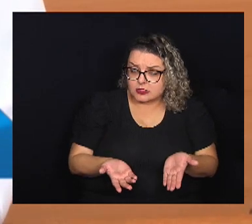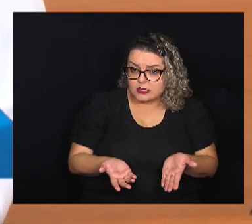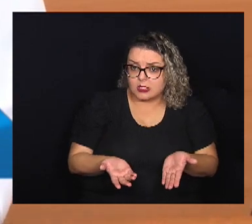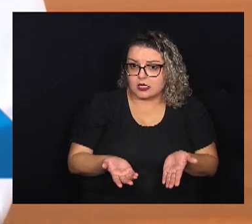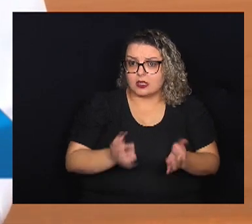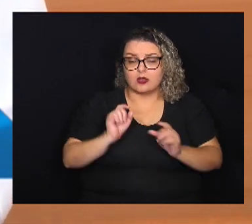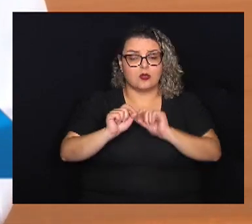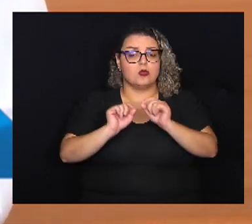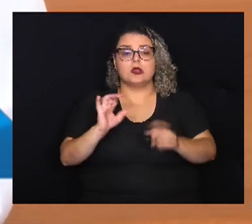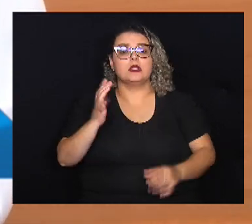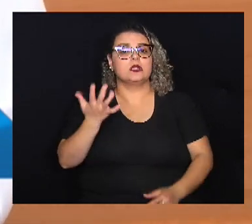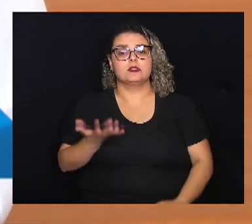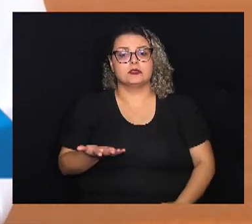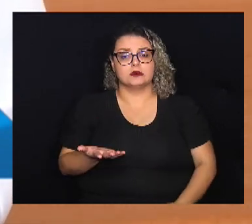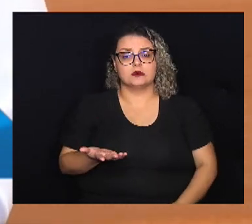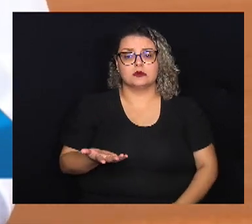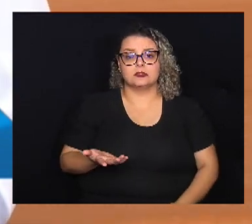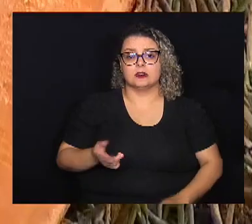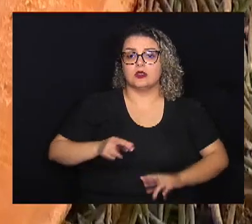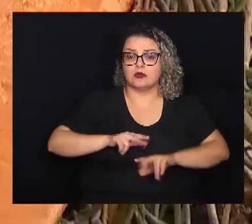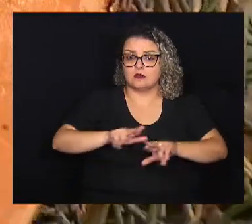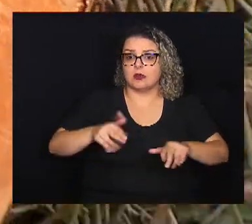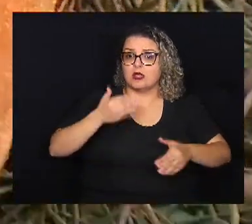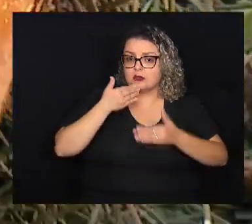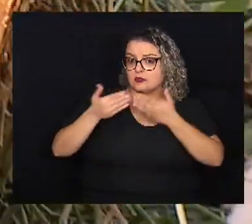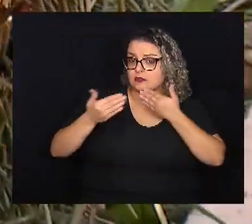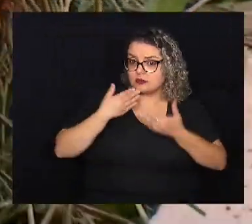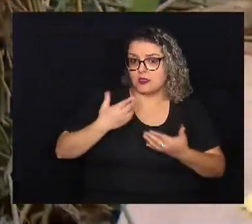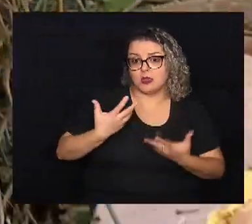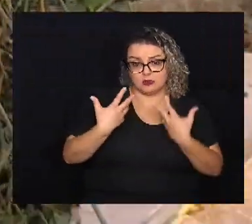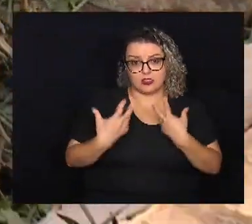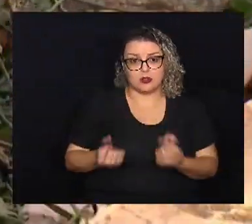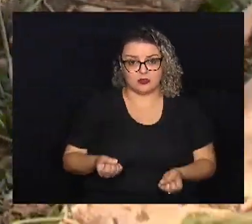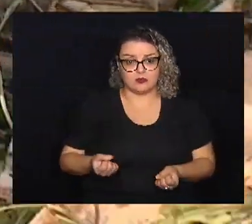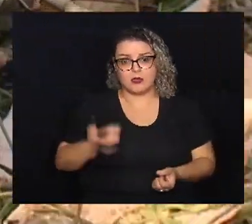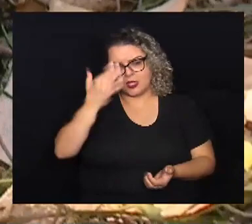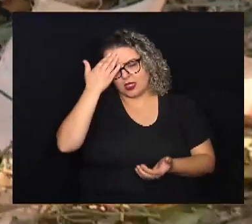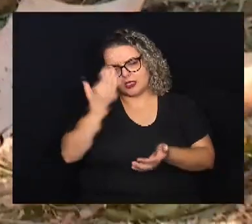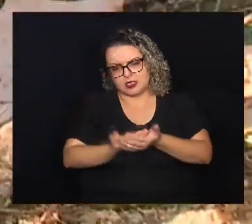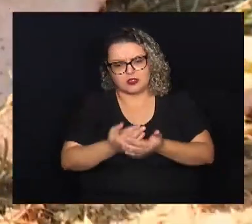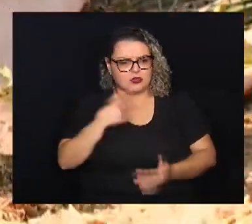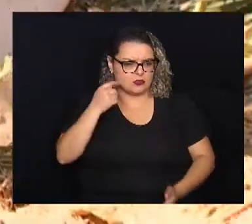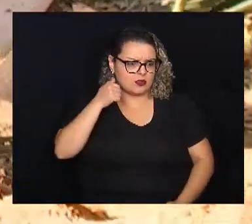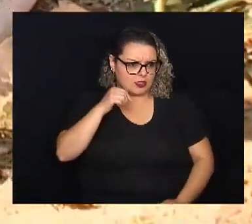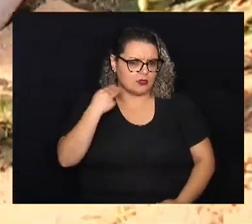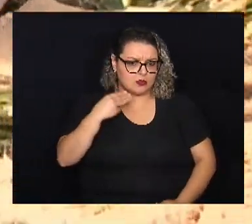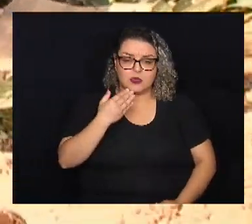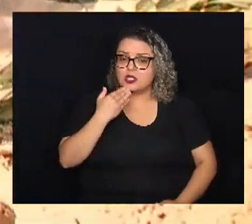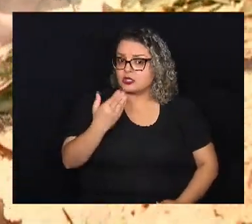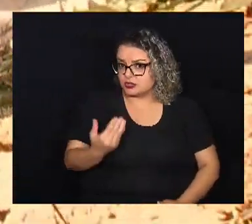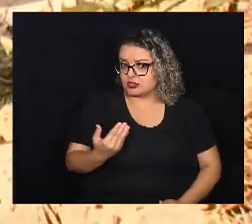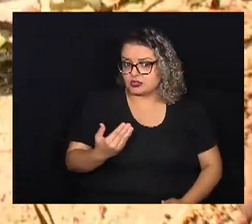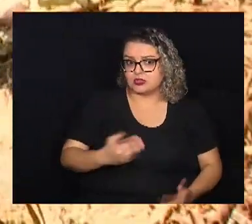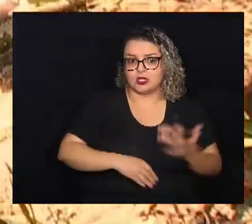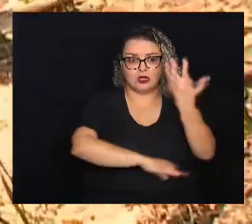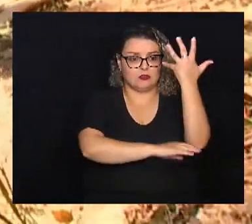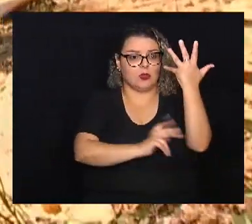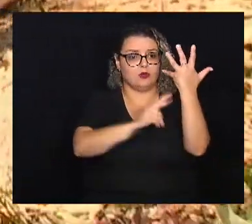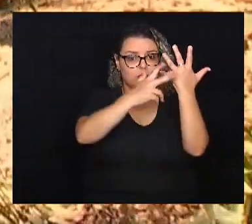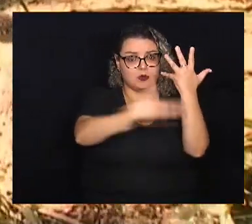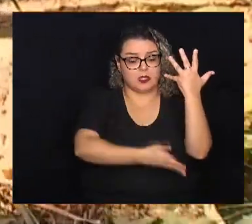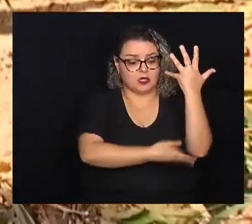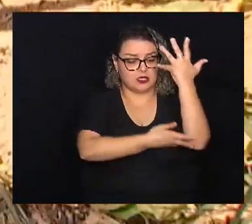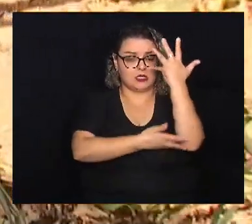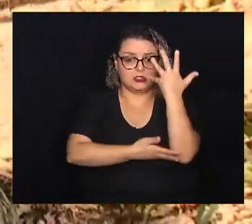que está acontecendo? tem vários pedidos eu tenho recebido acredito que a vereadora Mariana também tenha recebido pedidos para pó da extração de árvores